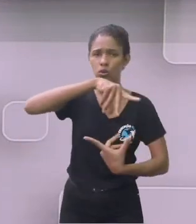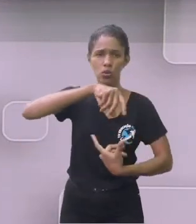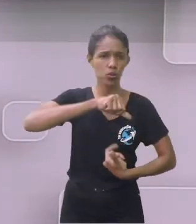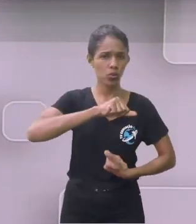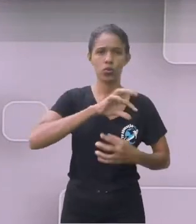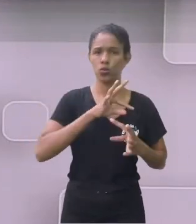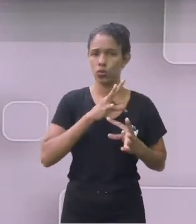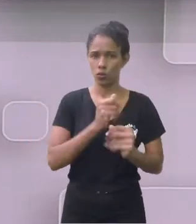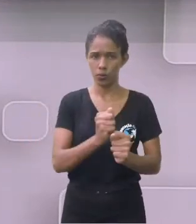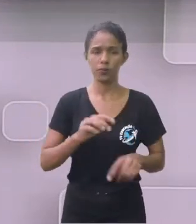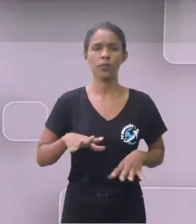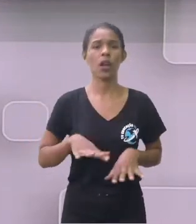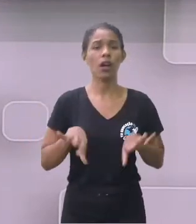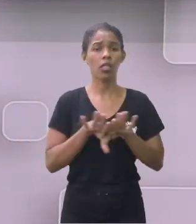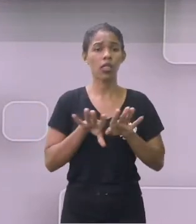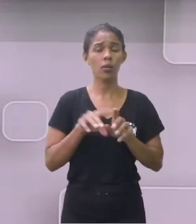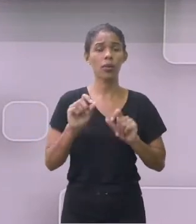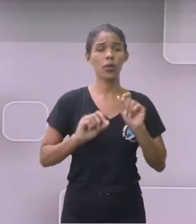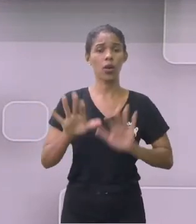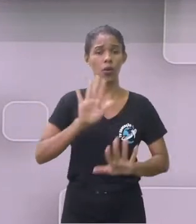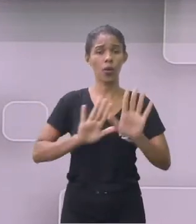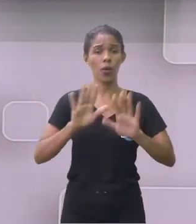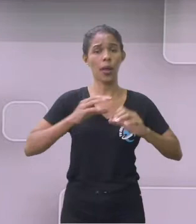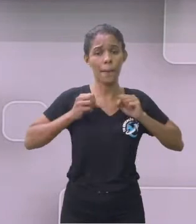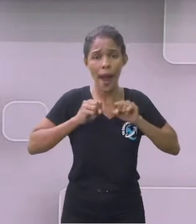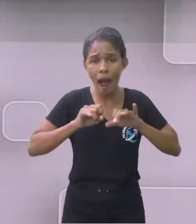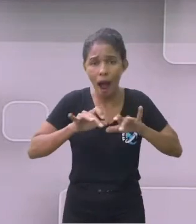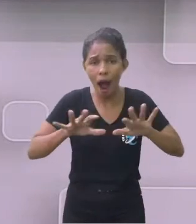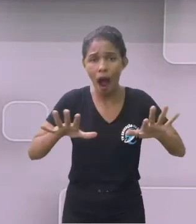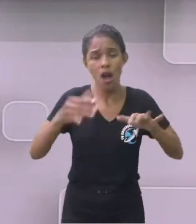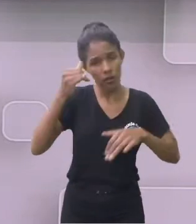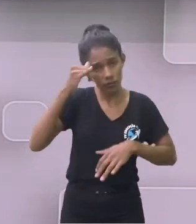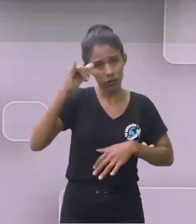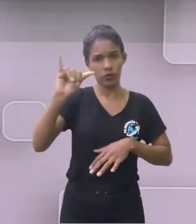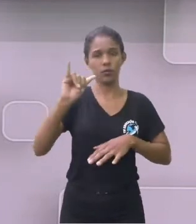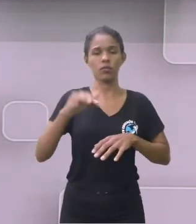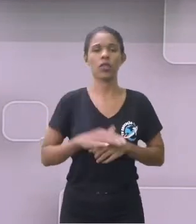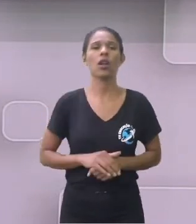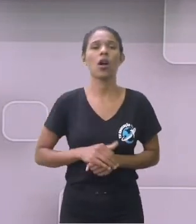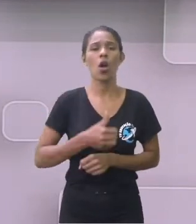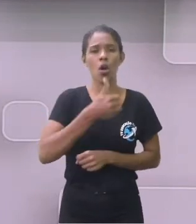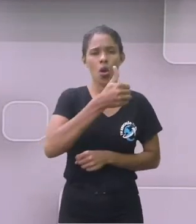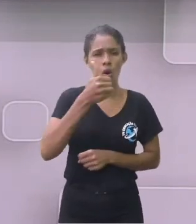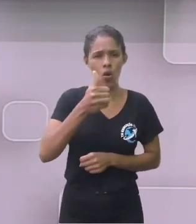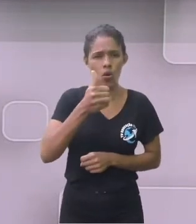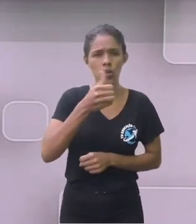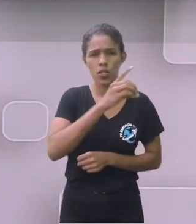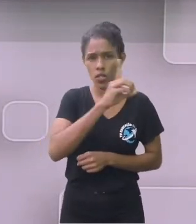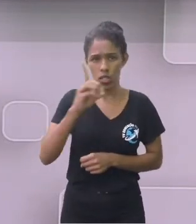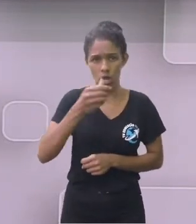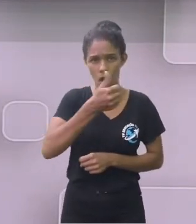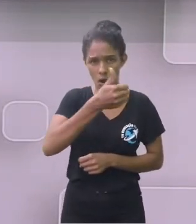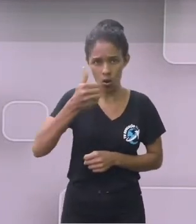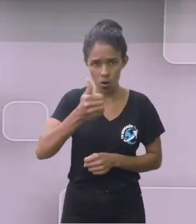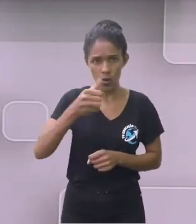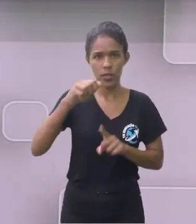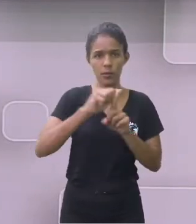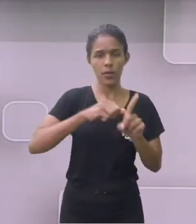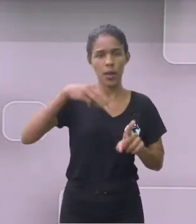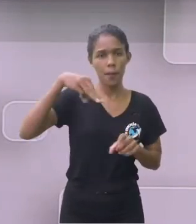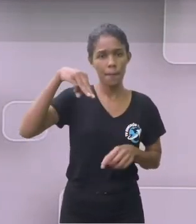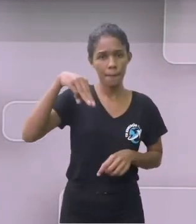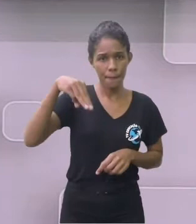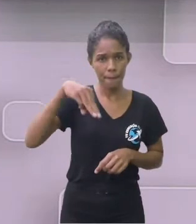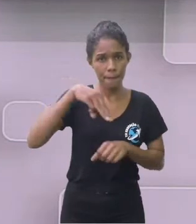da propagação internacional dessa nova doença. Em 11 de maio de 2020, foi declarada a existência da